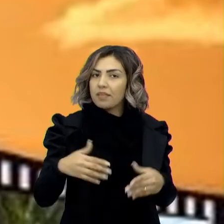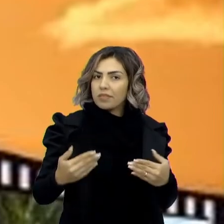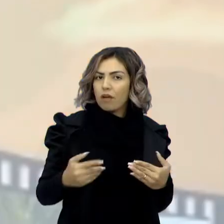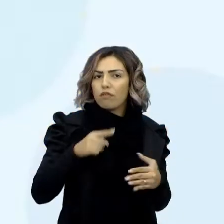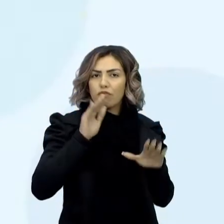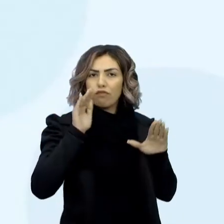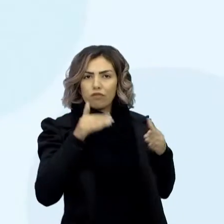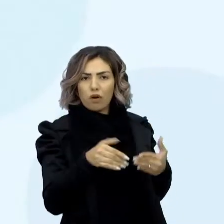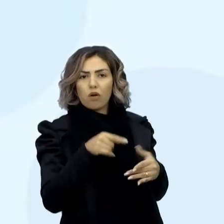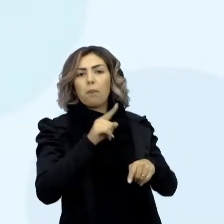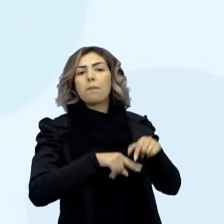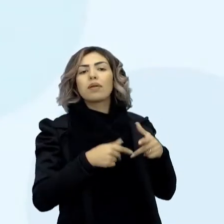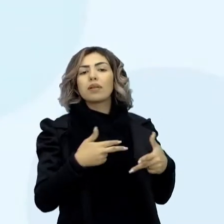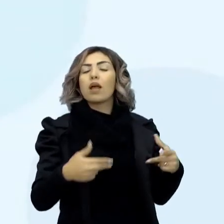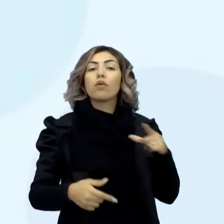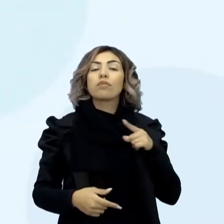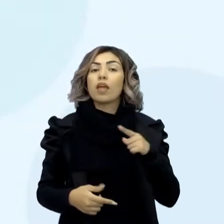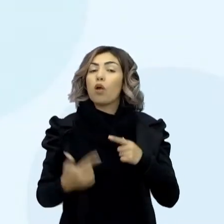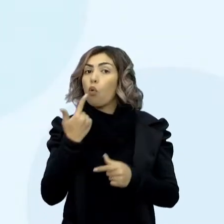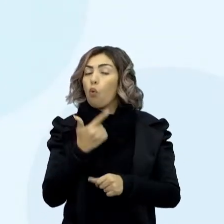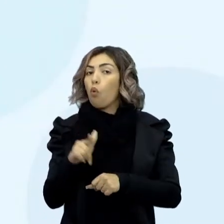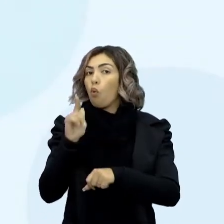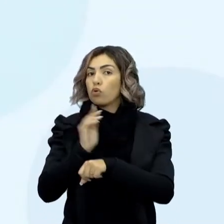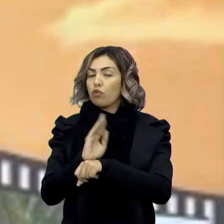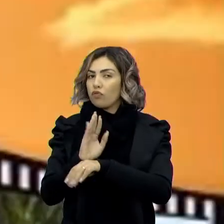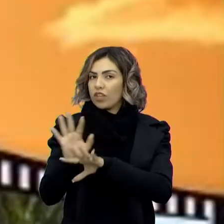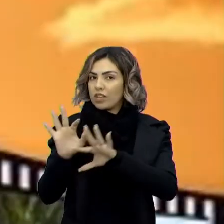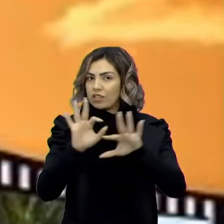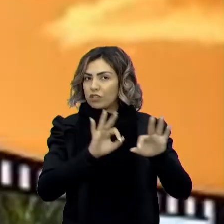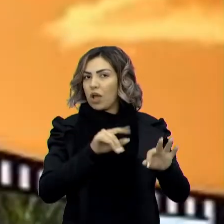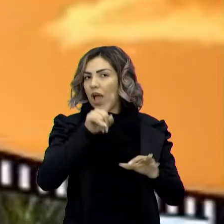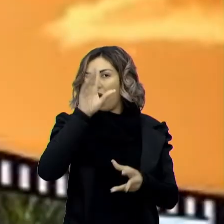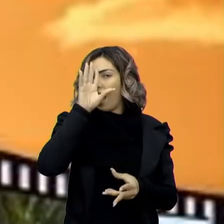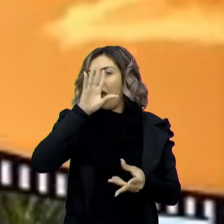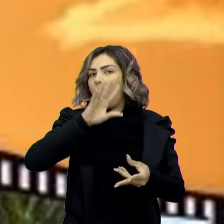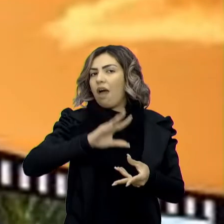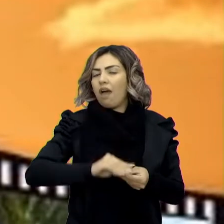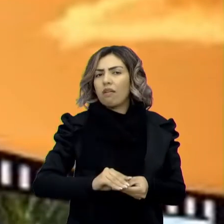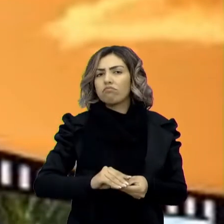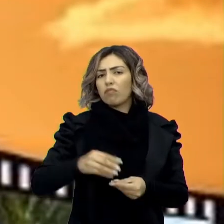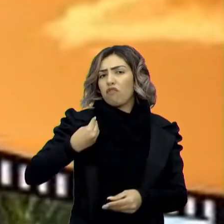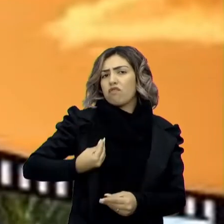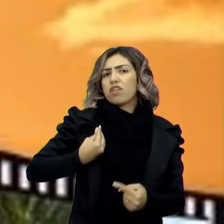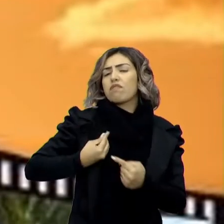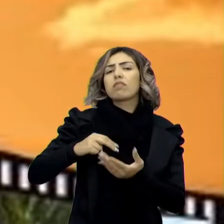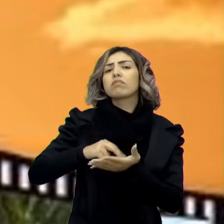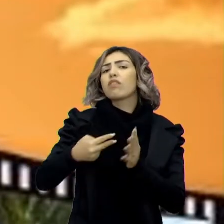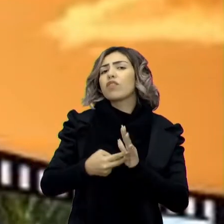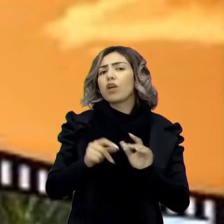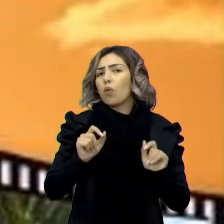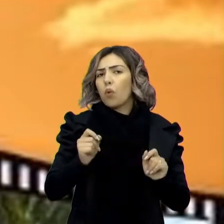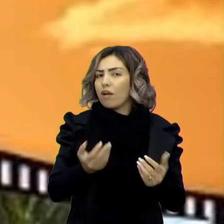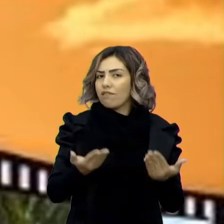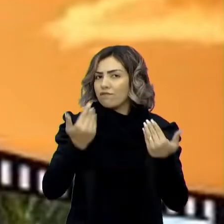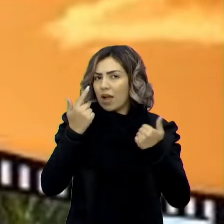material, nós temos aí mais um vídeo para ilustrar a nossa fala. O que é viver? Vamos apreciar?